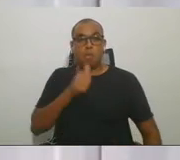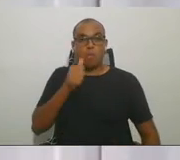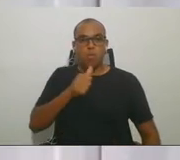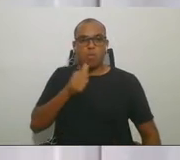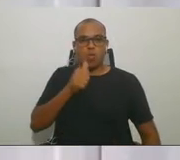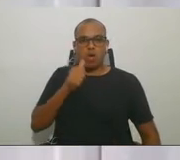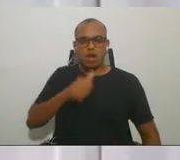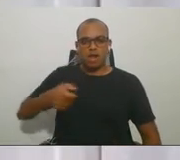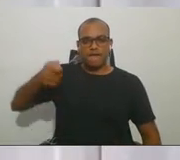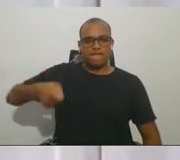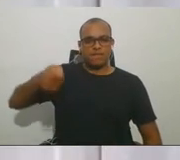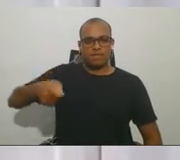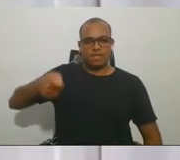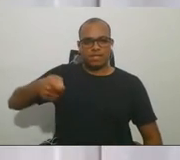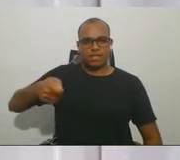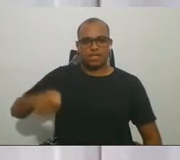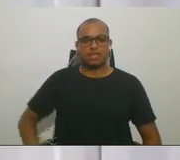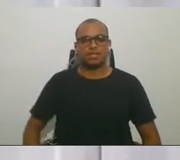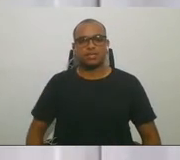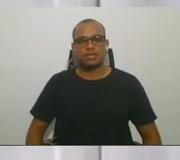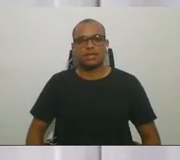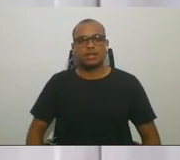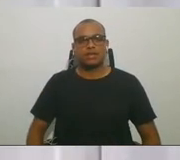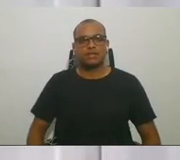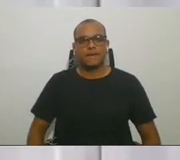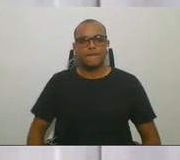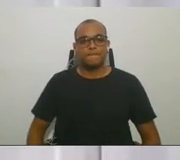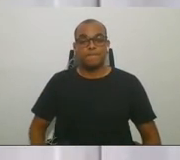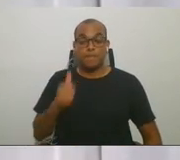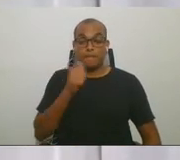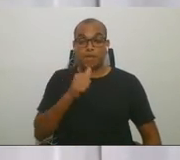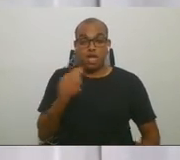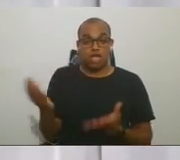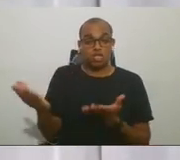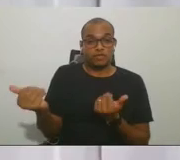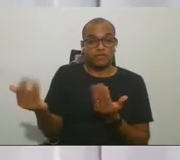maré verde das gerações mais jovens,